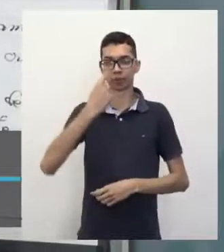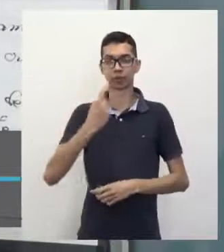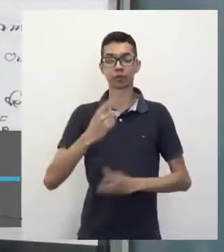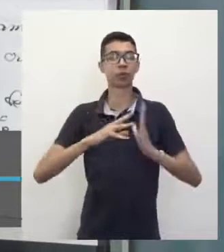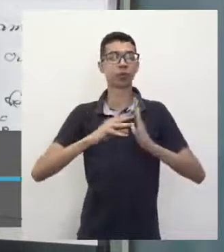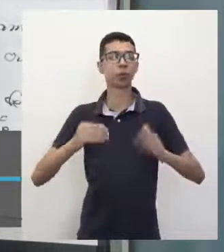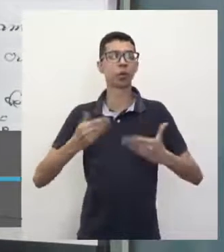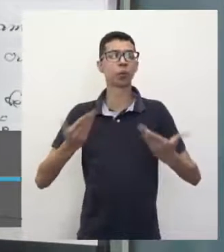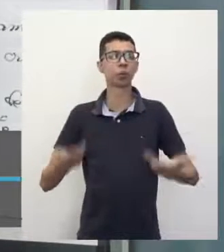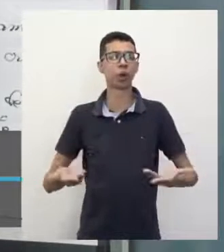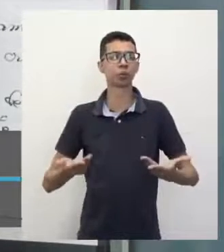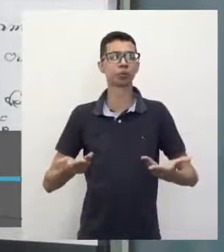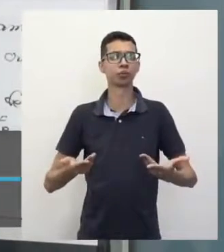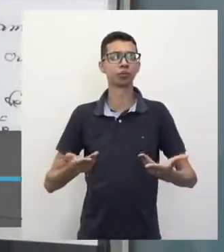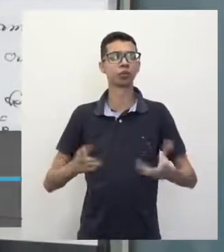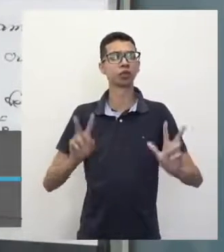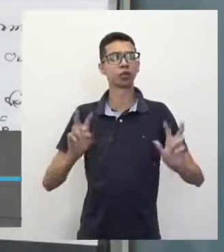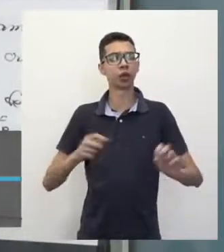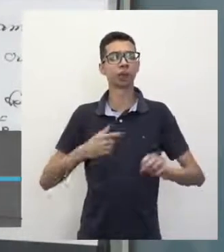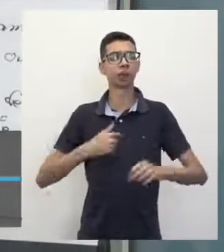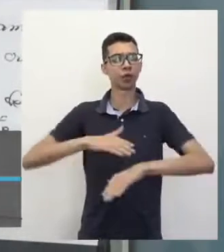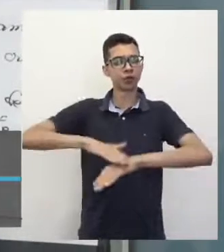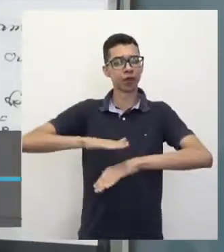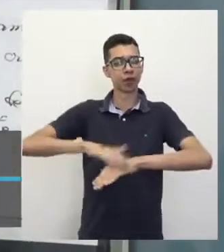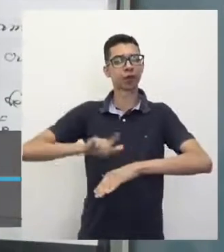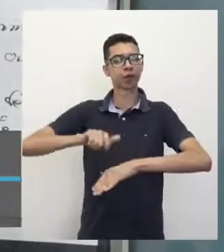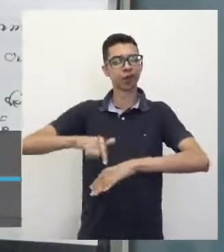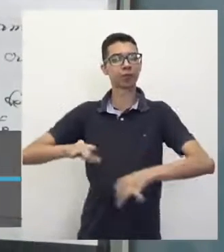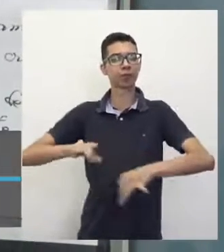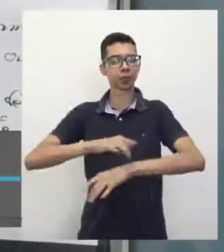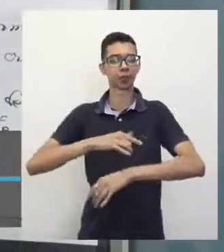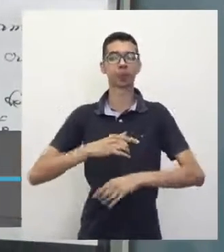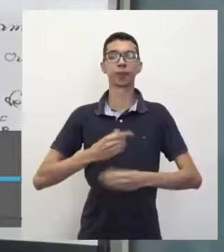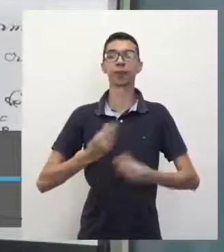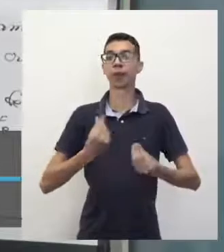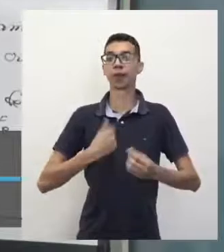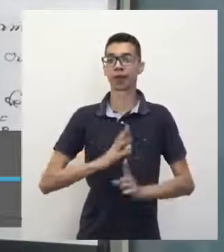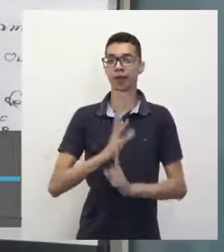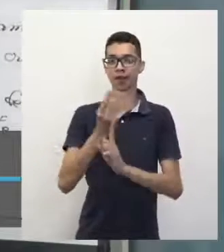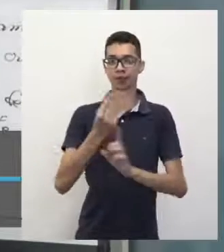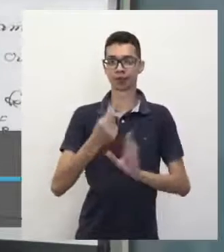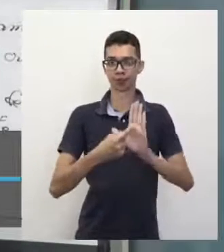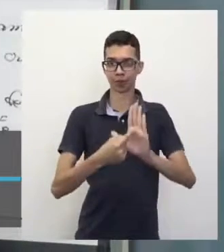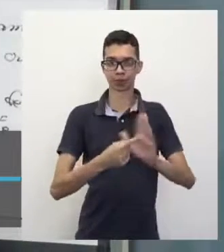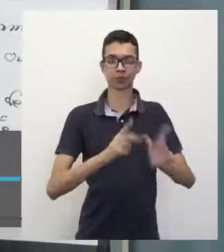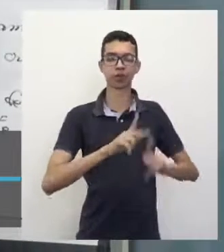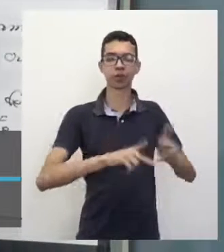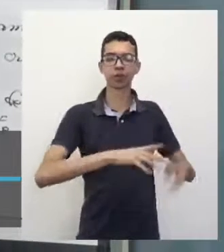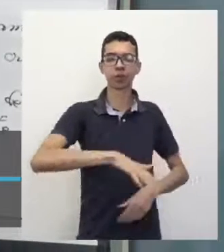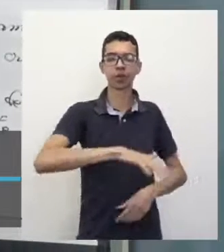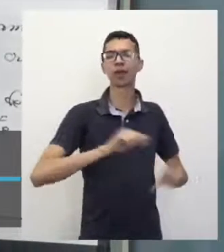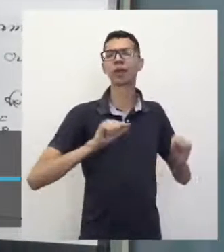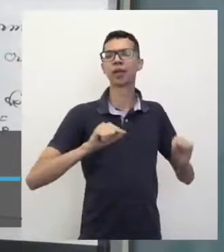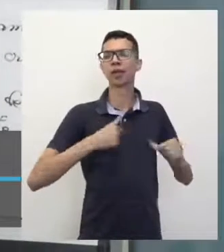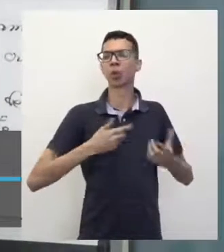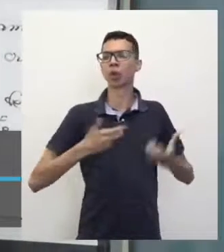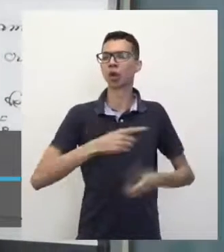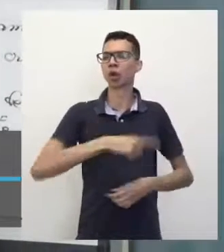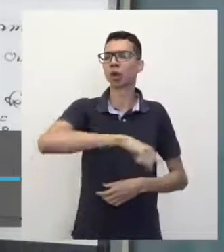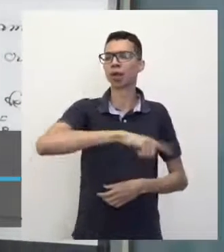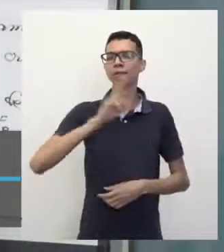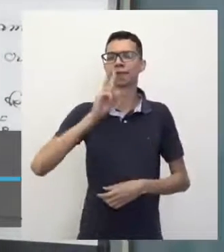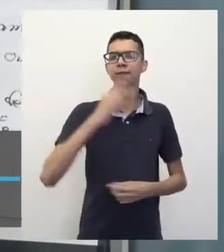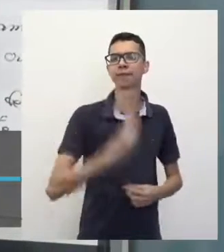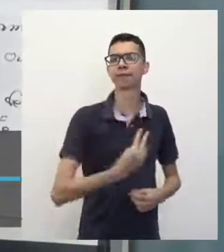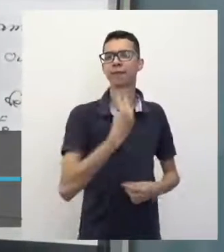depois de finalizada. Para qual público-alvo eu estou direcionando a minha obra? Né? Quem que eu quero que veja? Quem que eu gostaria que visse essa